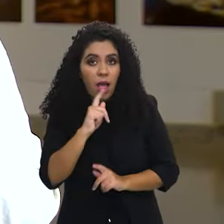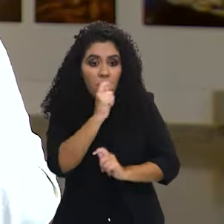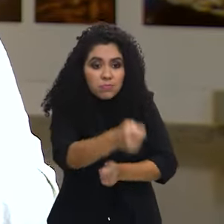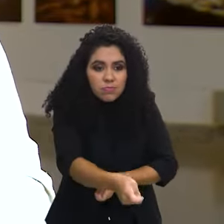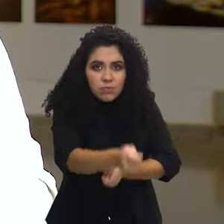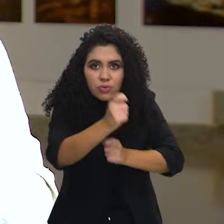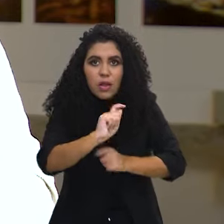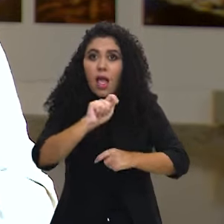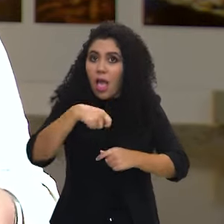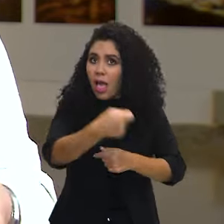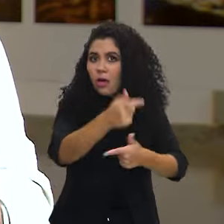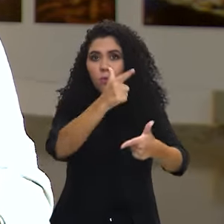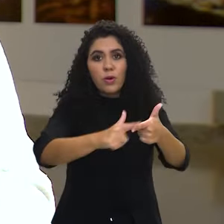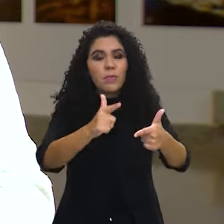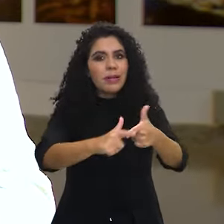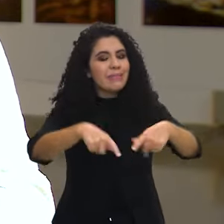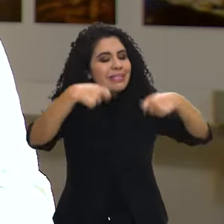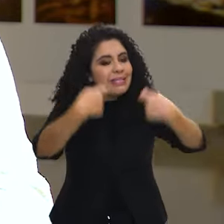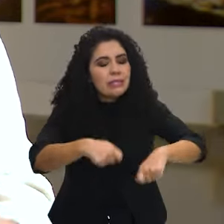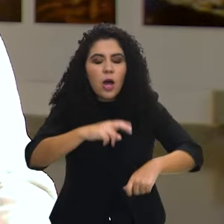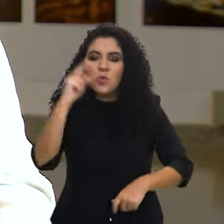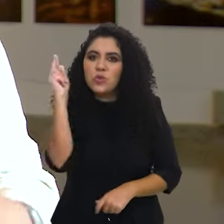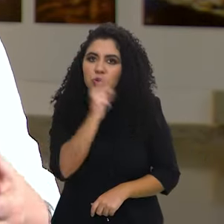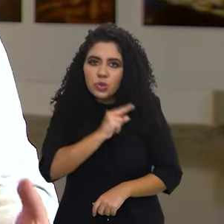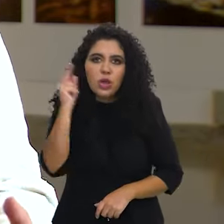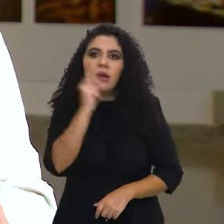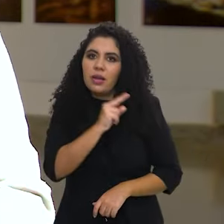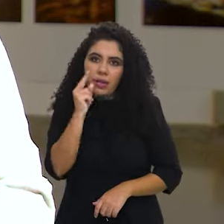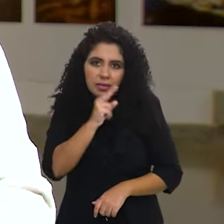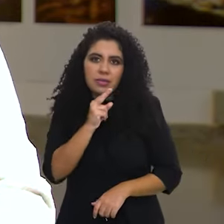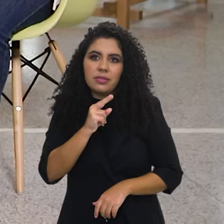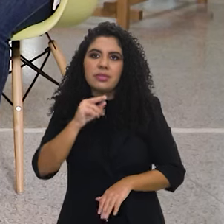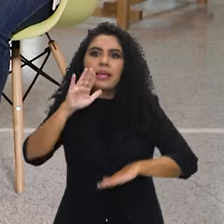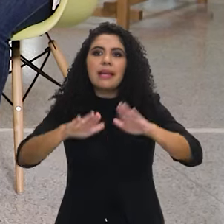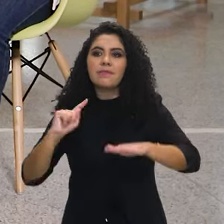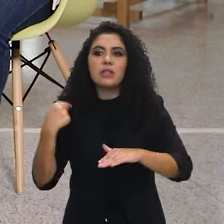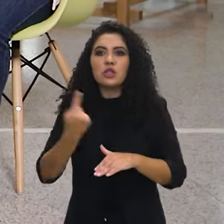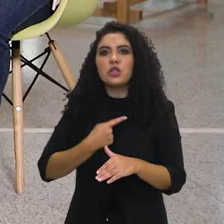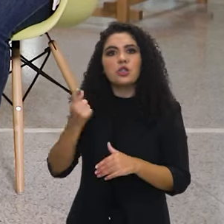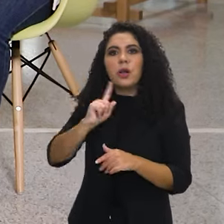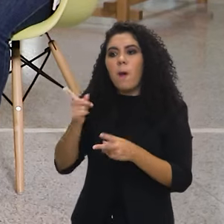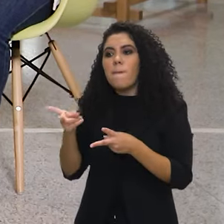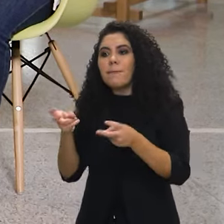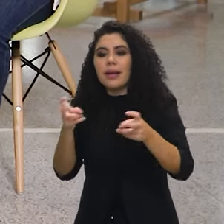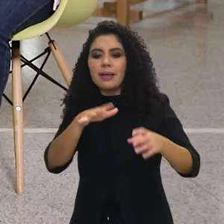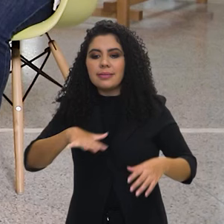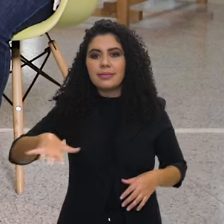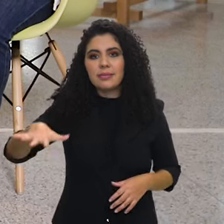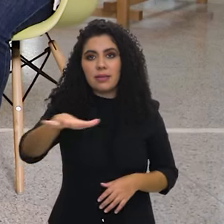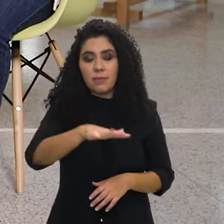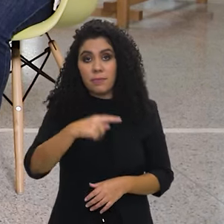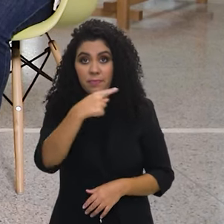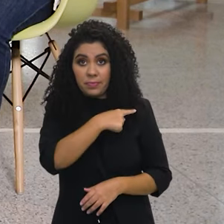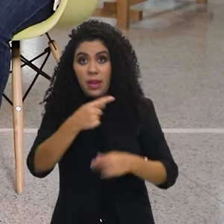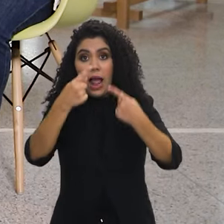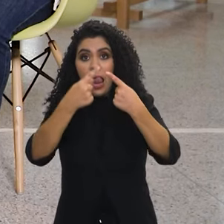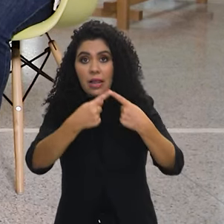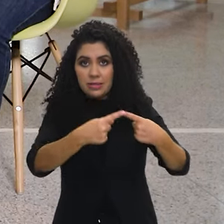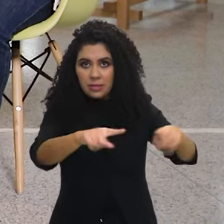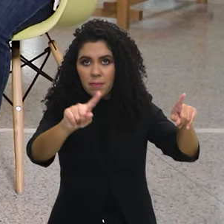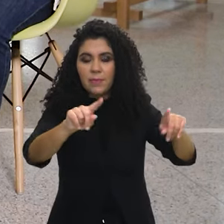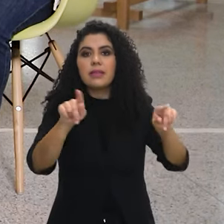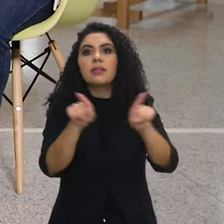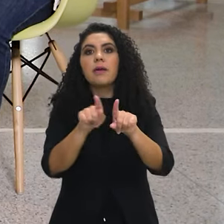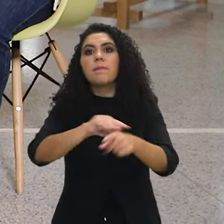problema necessário urgente que às vezes não está no nosso radar nesse mesmo dia do lançamento do pacto teve